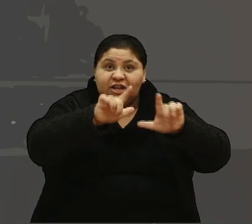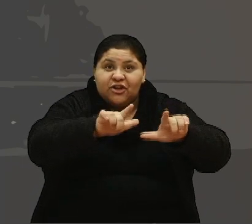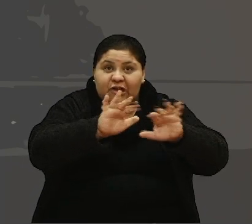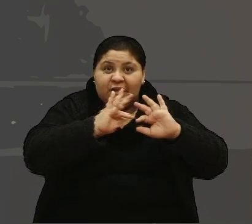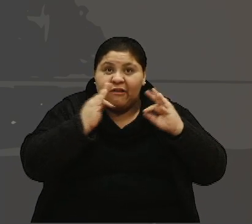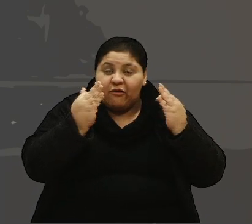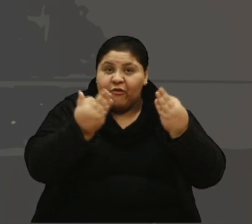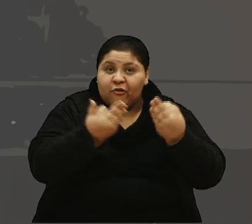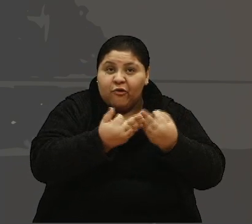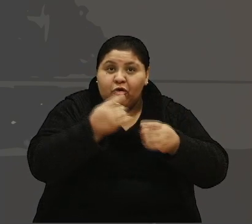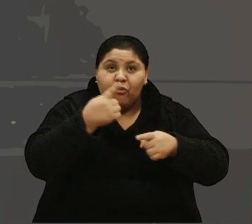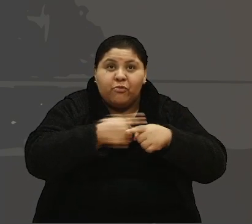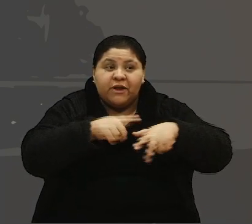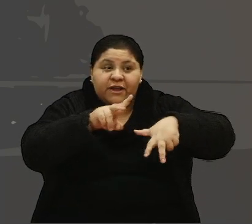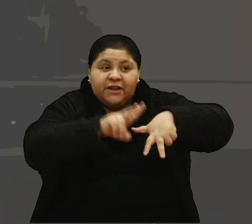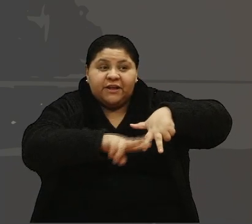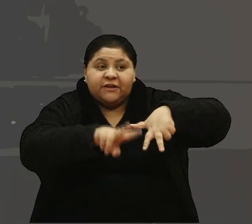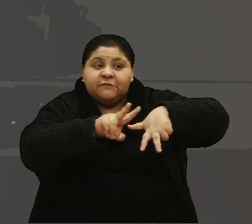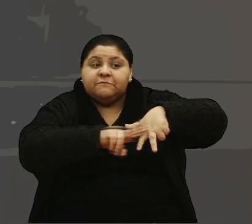pela questão de gênero,